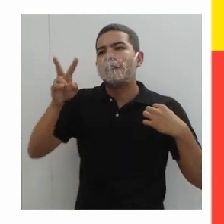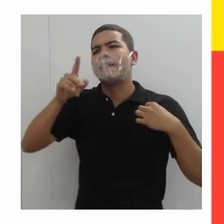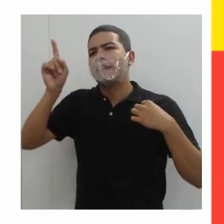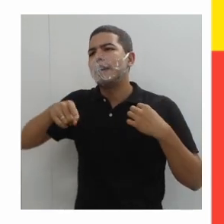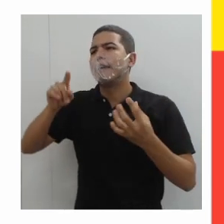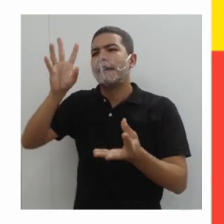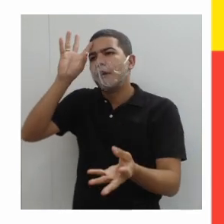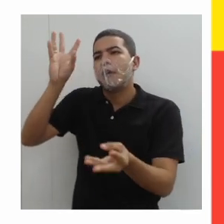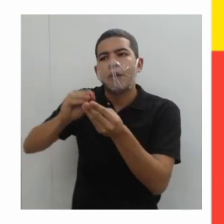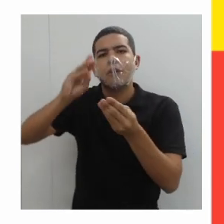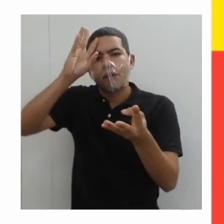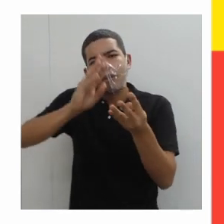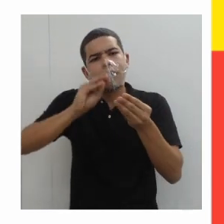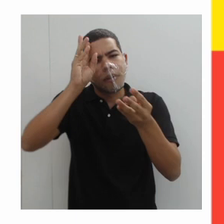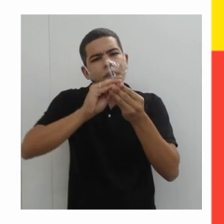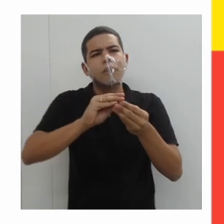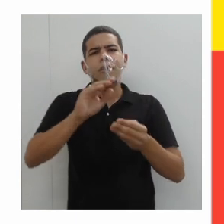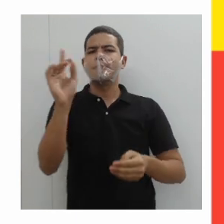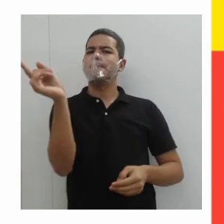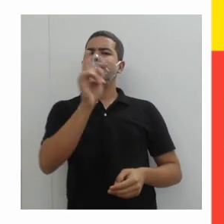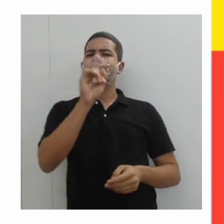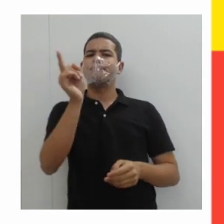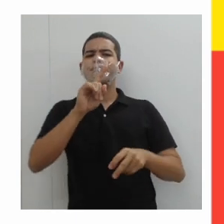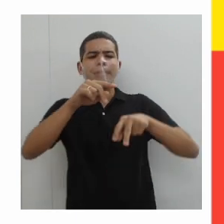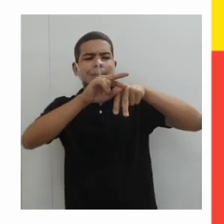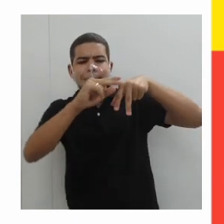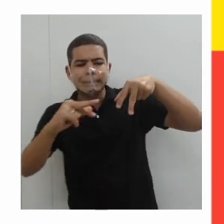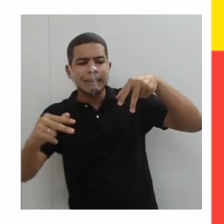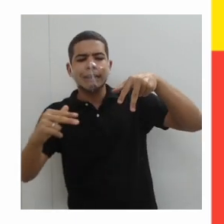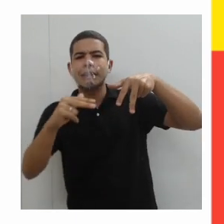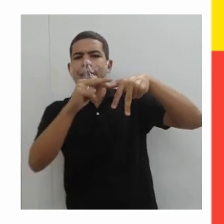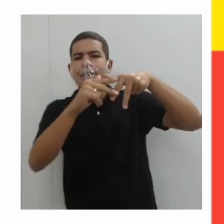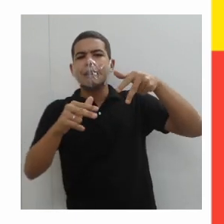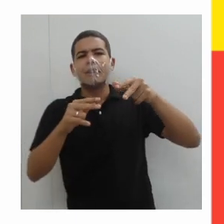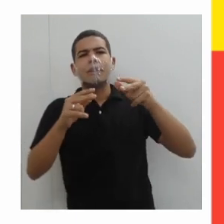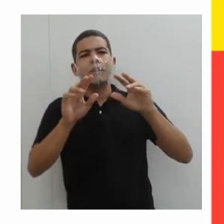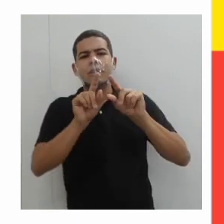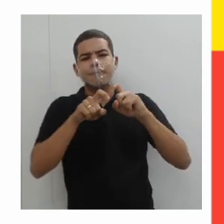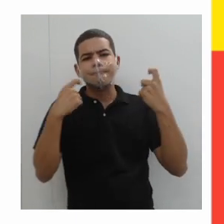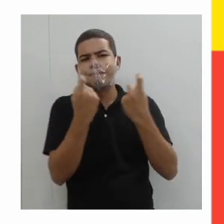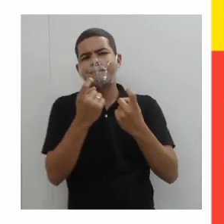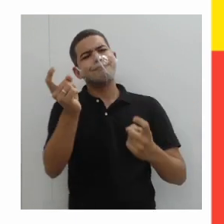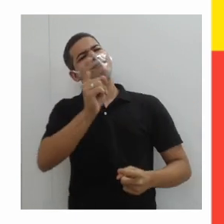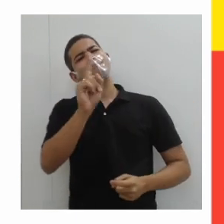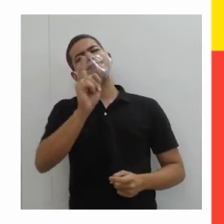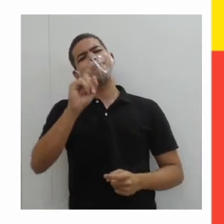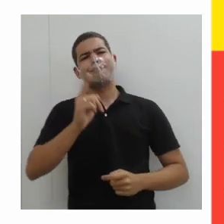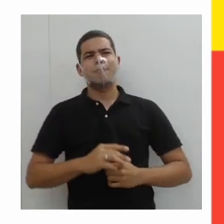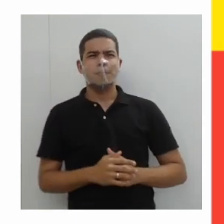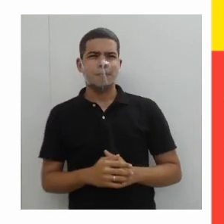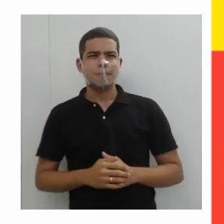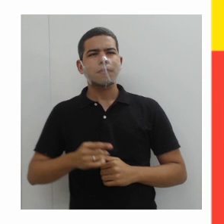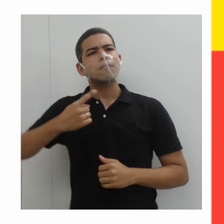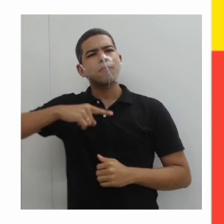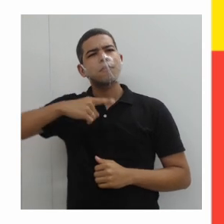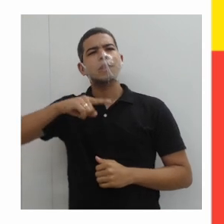gênero. Roupa não define orientação sexual, certo? Fica a dica. A gente tem que entender para respeitar. O